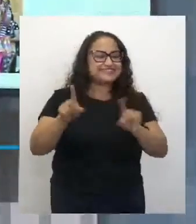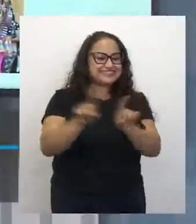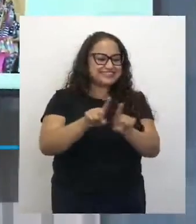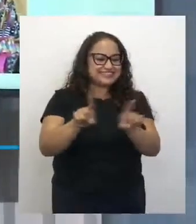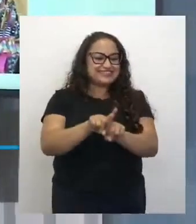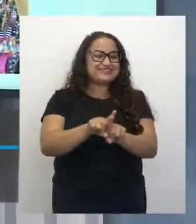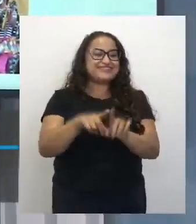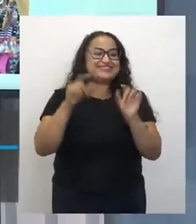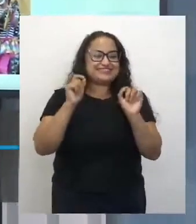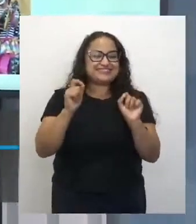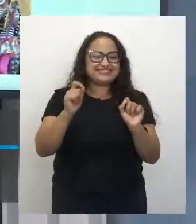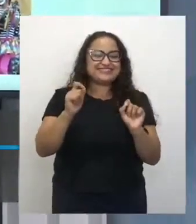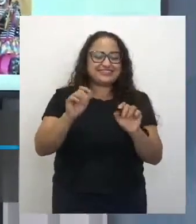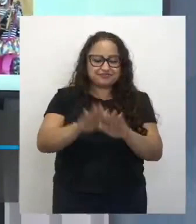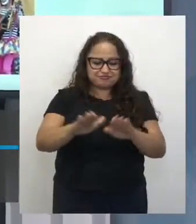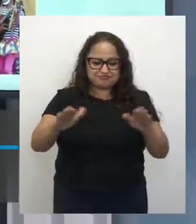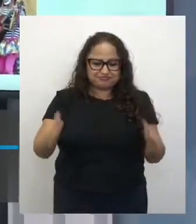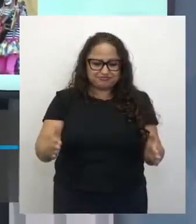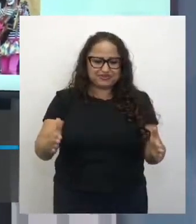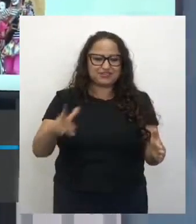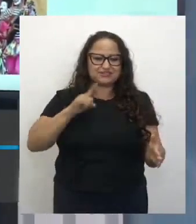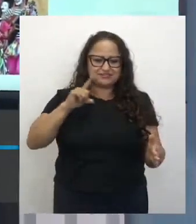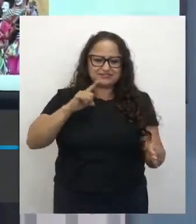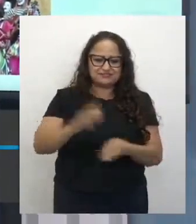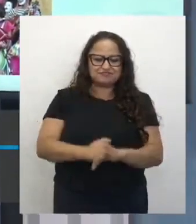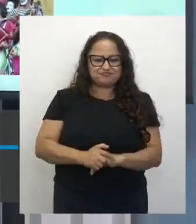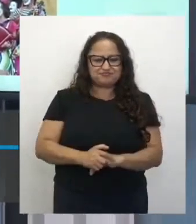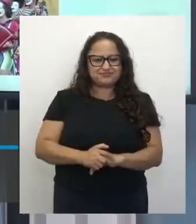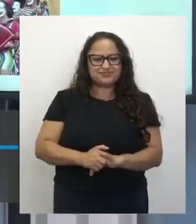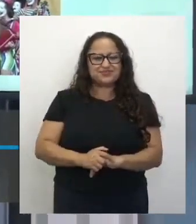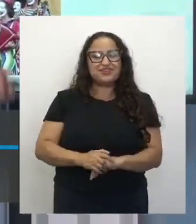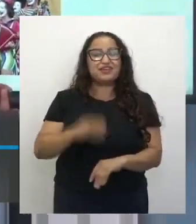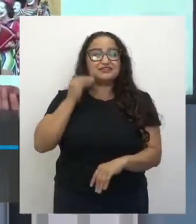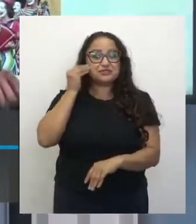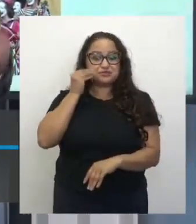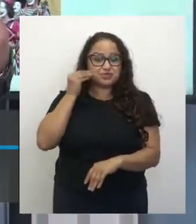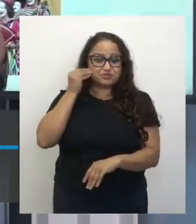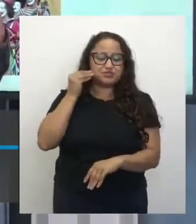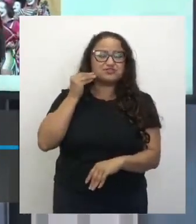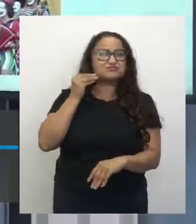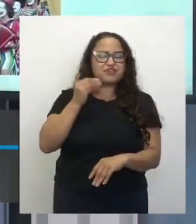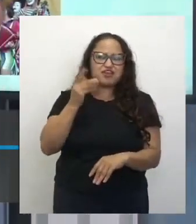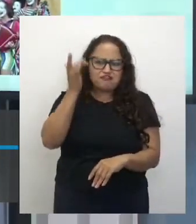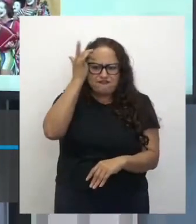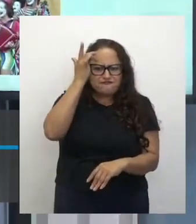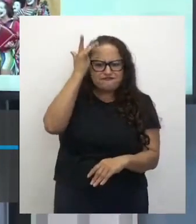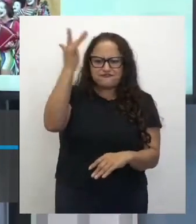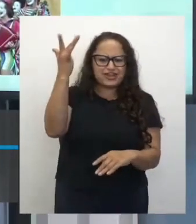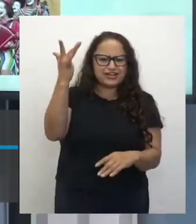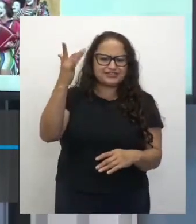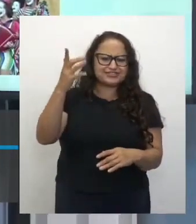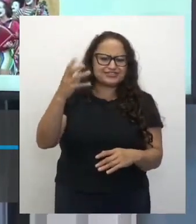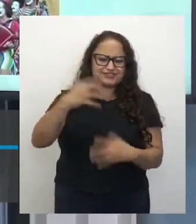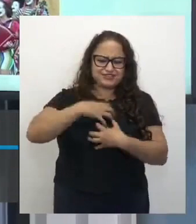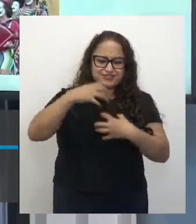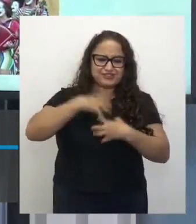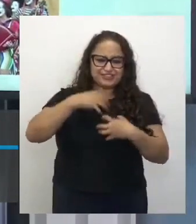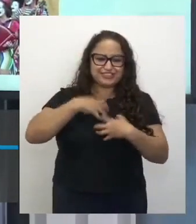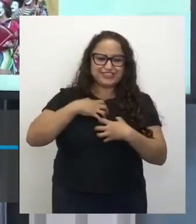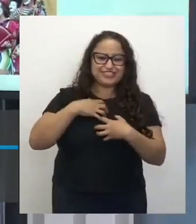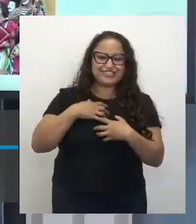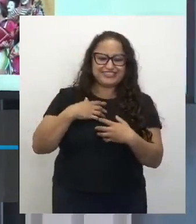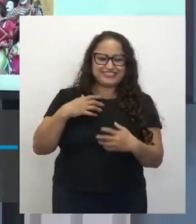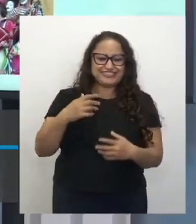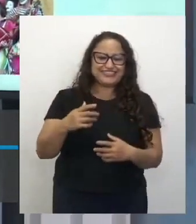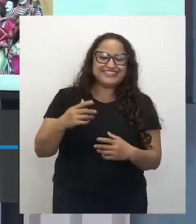palco improvisado. Então, é bem fácil, né, essa interação, né, dessas performances teatrais. E claro, gente,